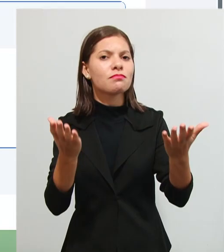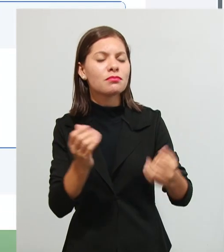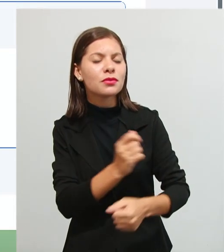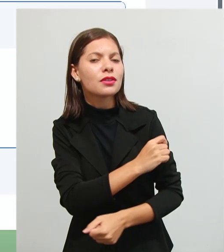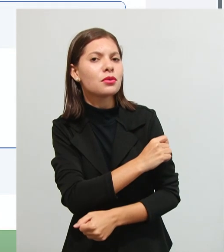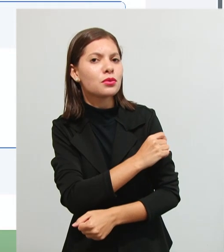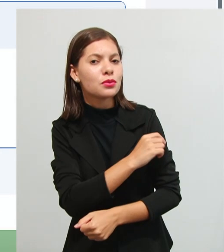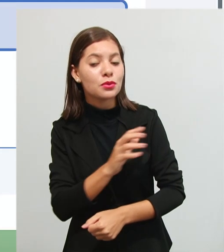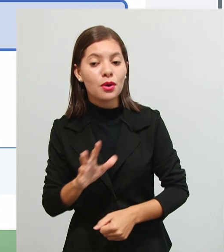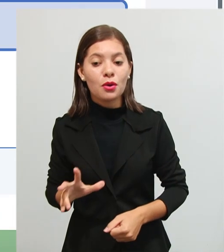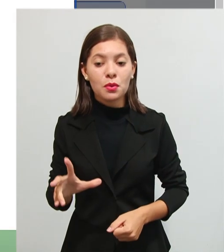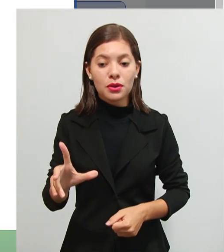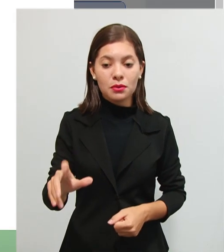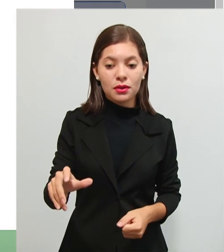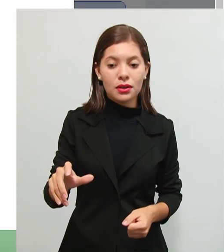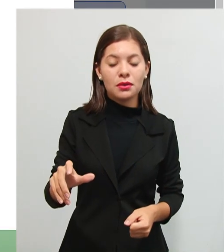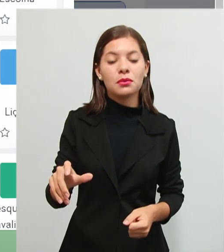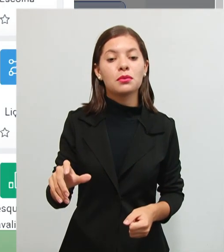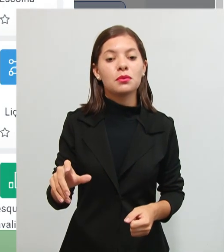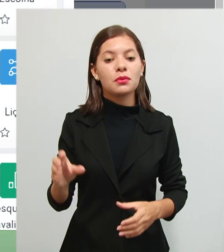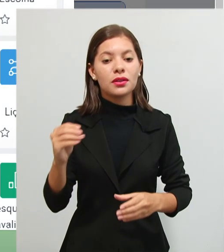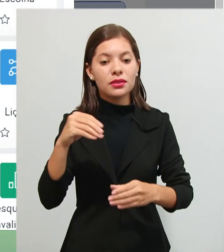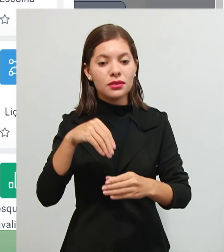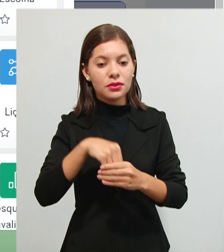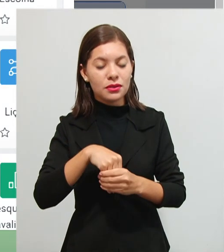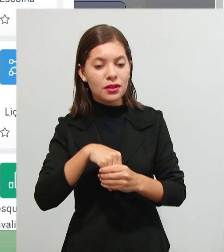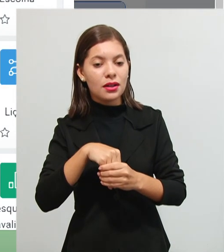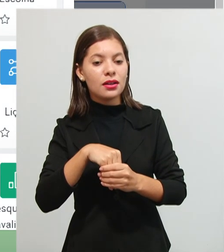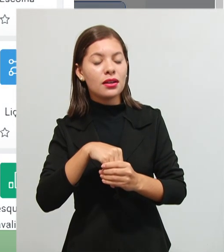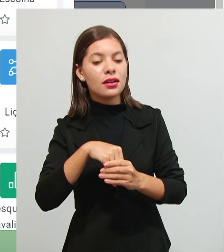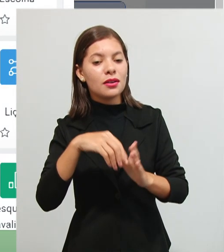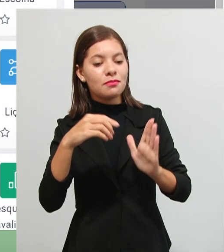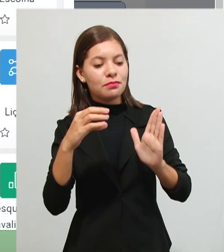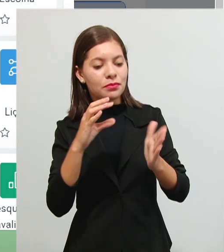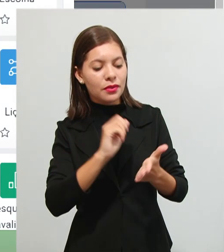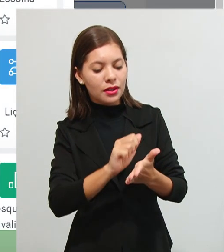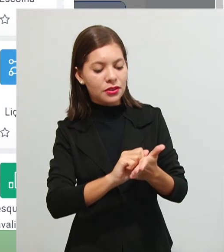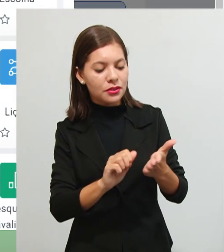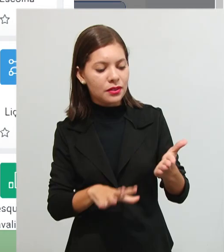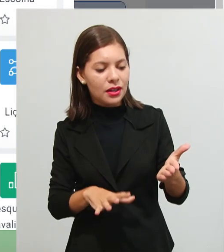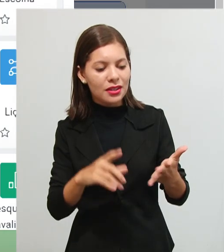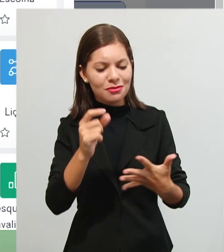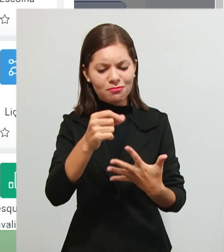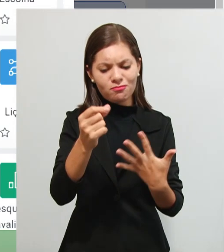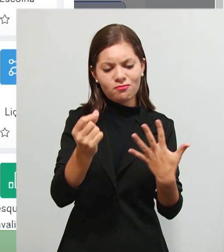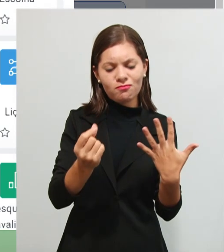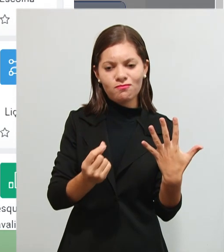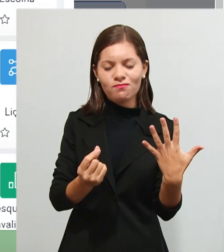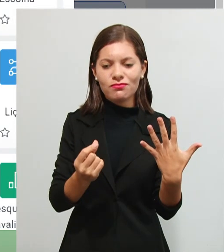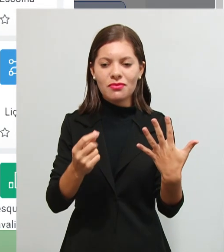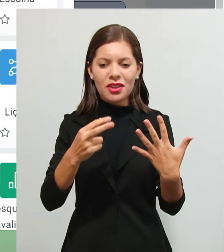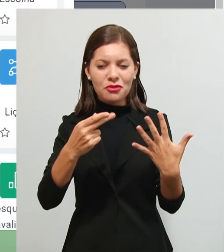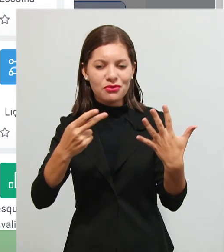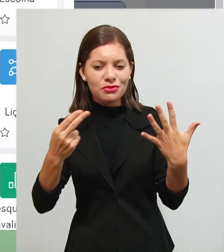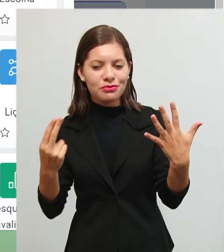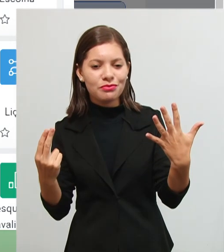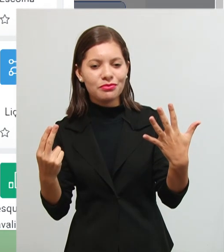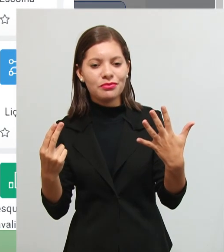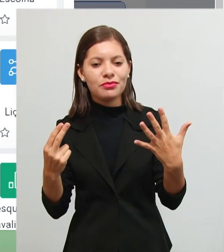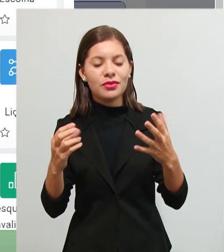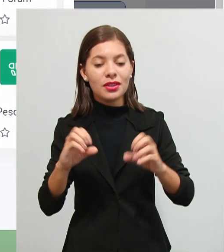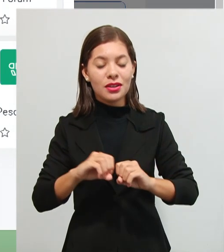eu clico em adicionar recurso ou atividade, ele vai dar aquelas opções que eu comentei com vocês, que o